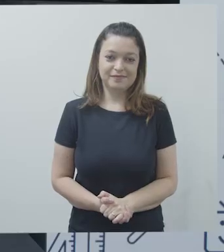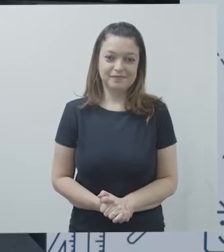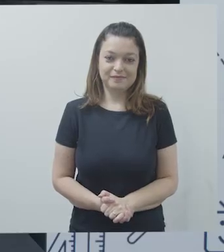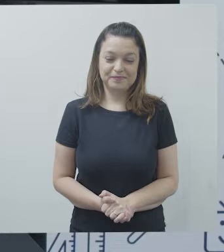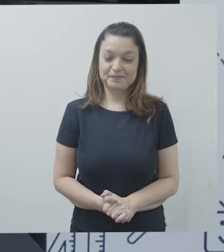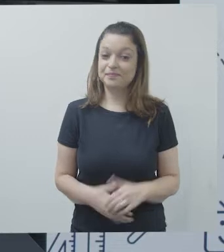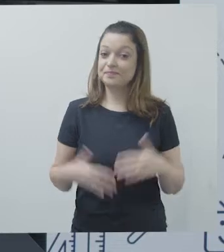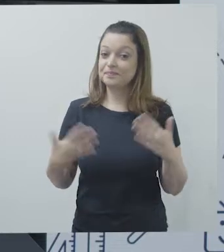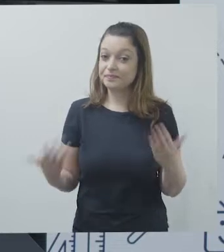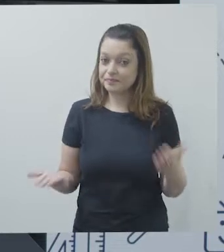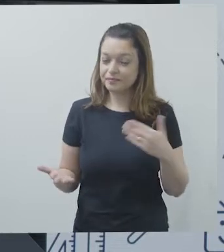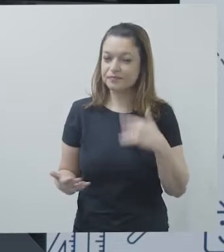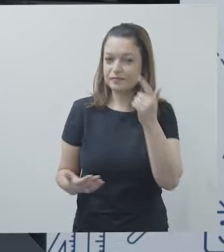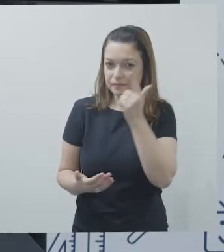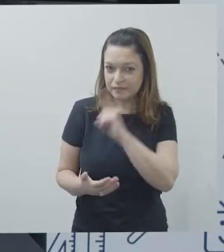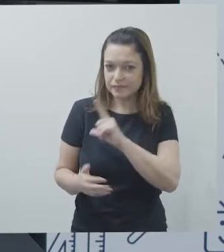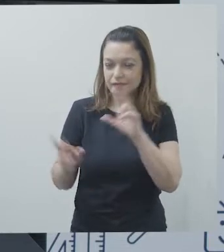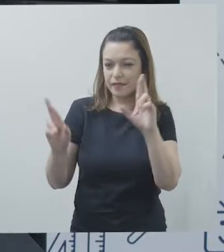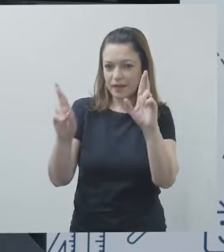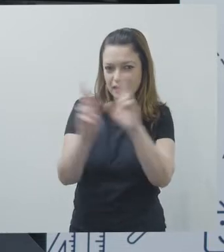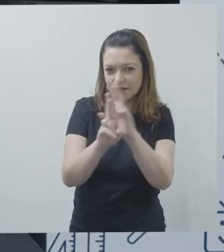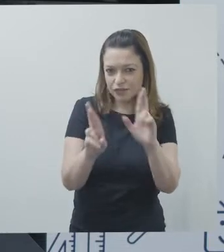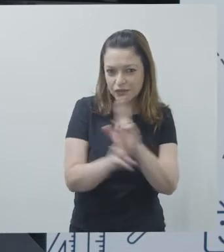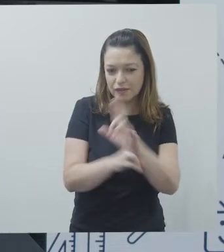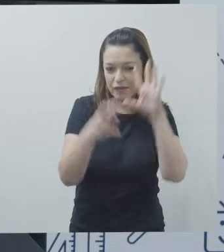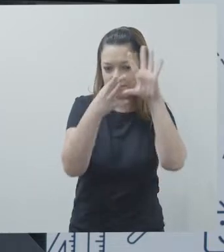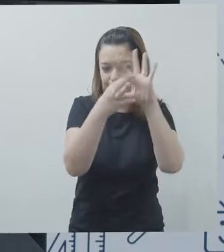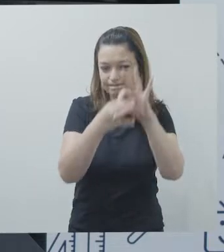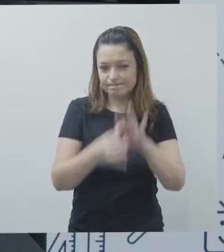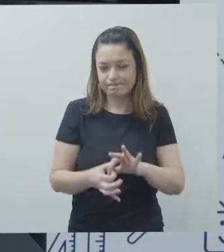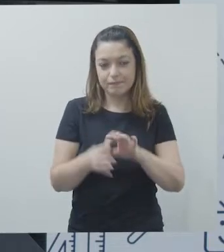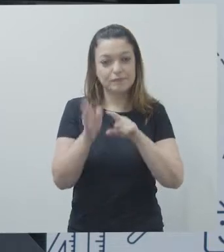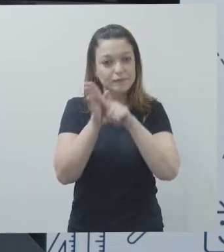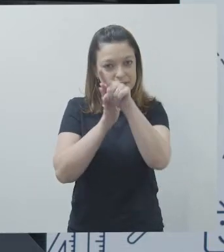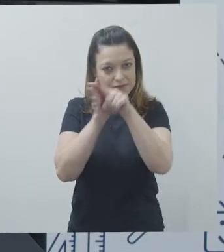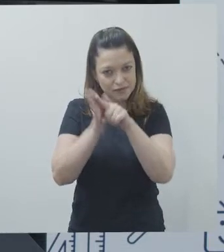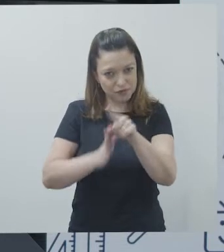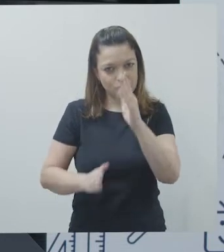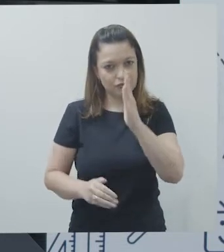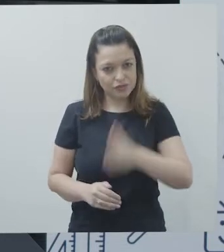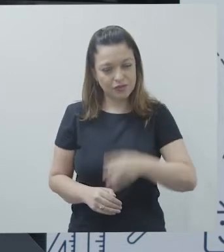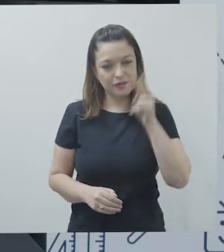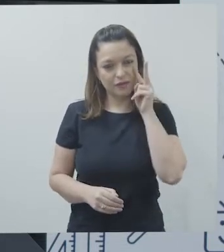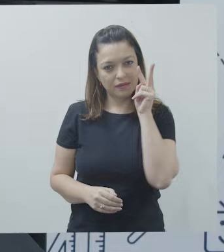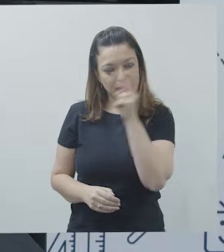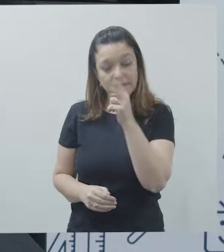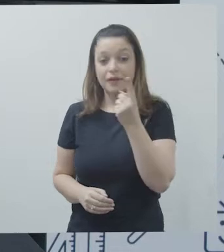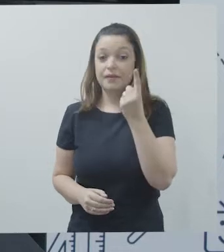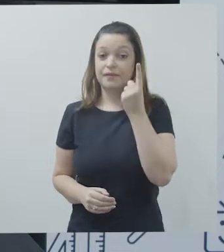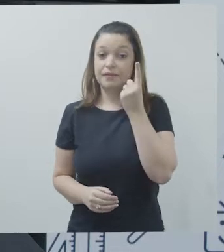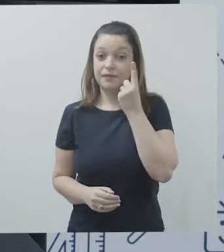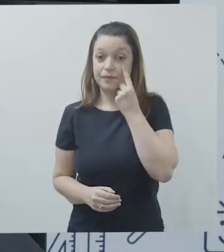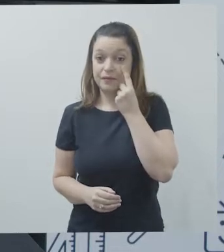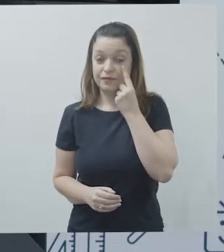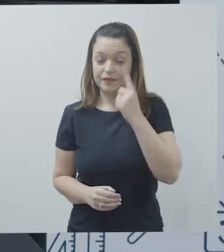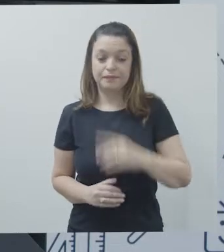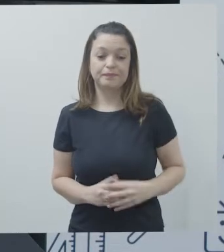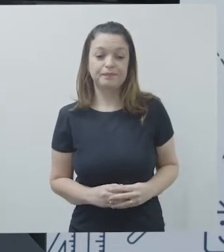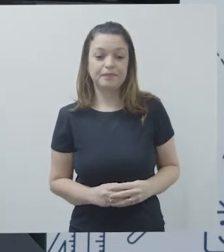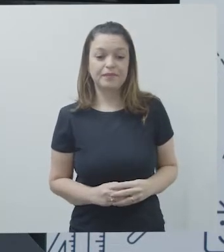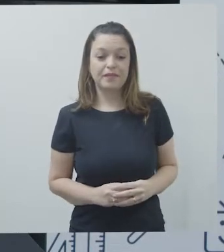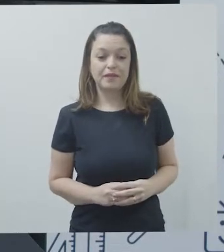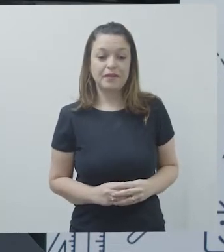Então, conseguiu relacionar aí, conseguiu pensar, pesquisou alguma coisa a respeito? Então vamos verificar. Olha só, maior